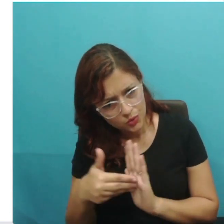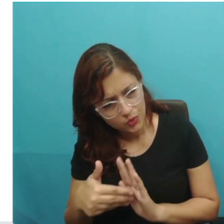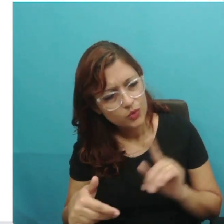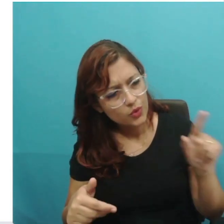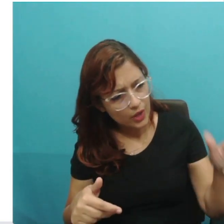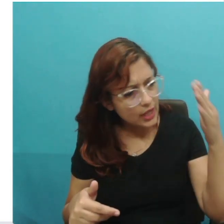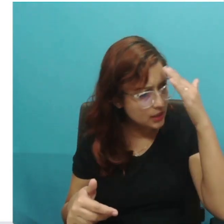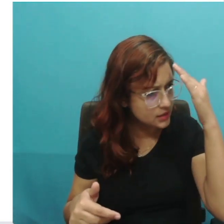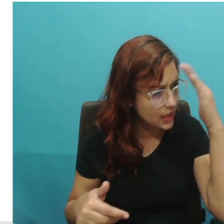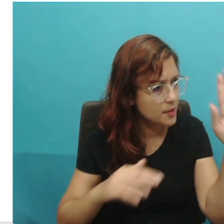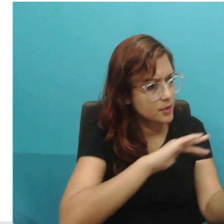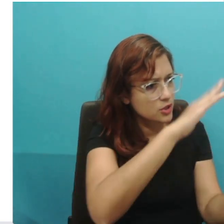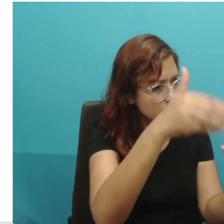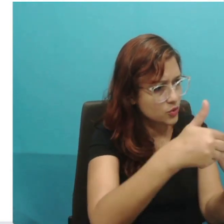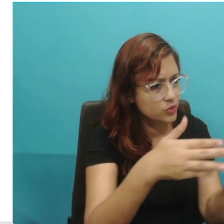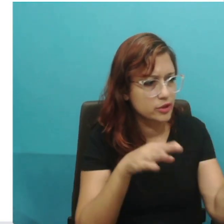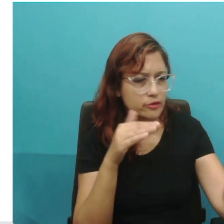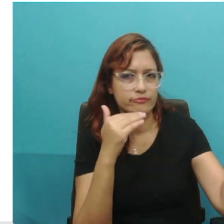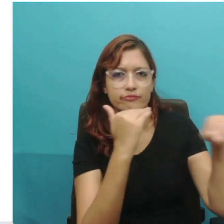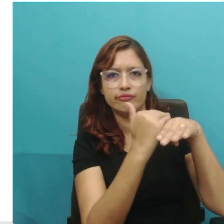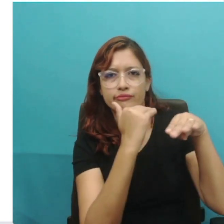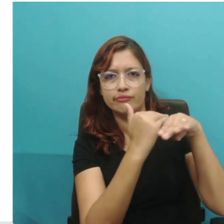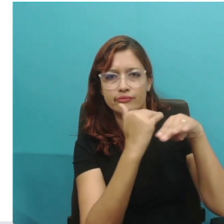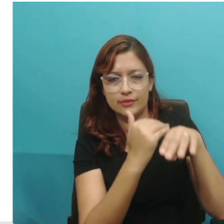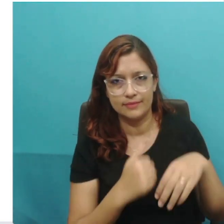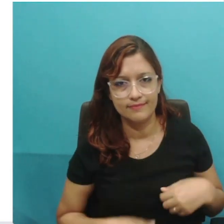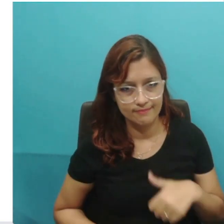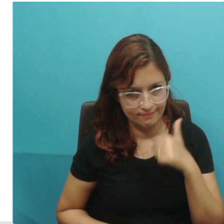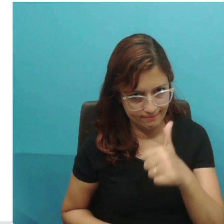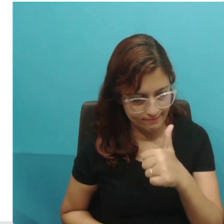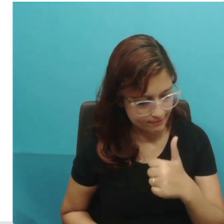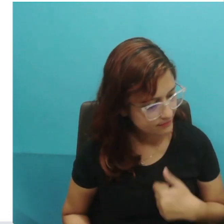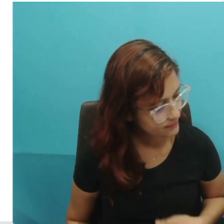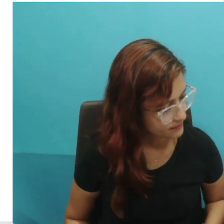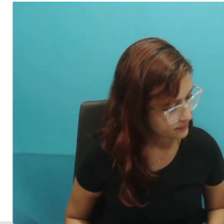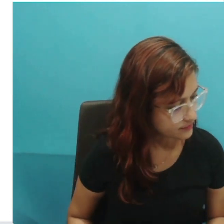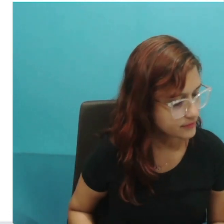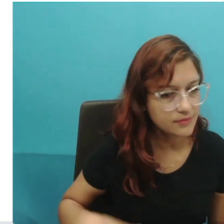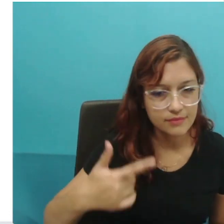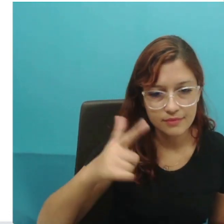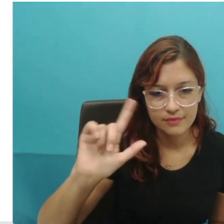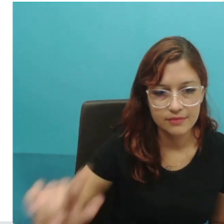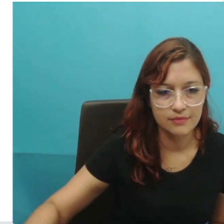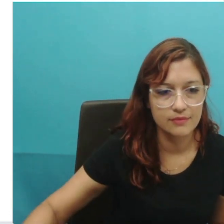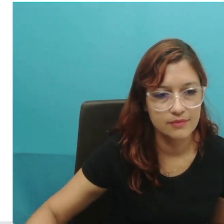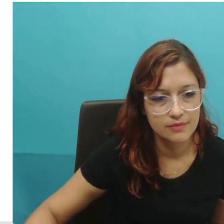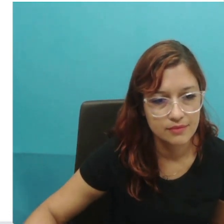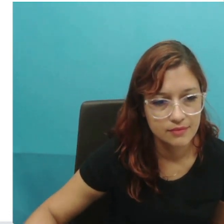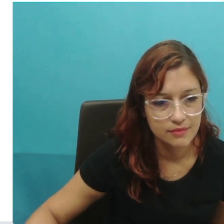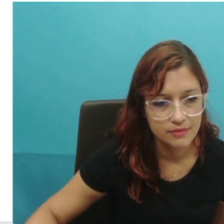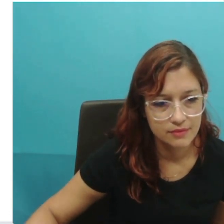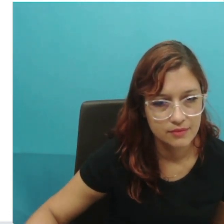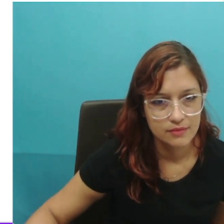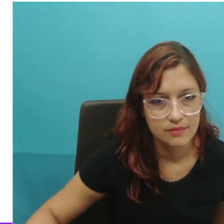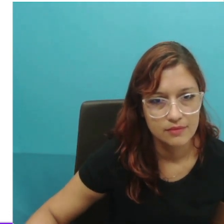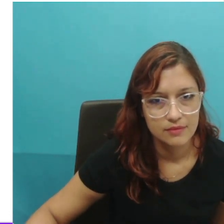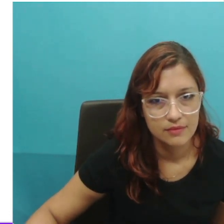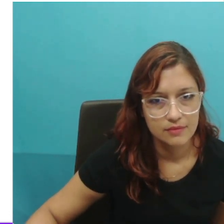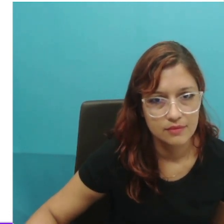jeito. Eu entendi tudo, ele entendeu tudo, então estamos no mesmo nível.